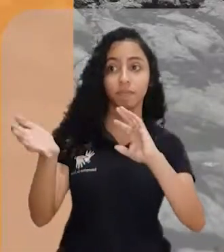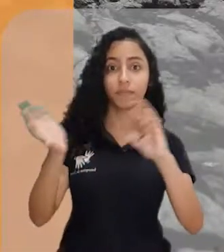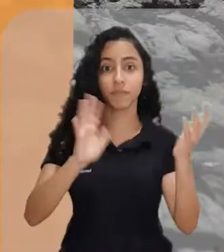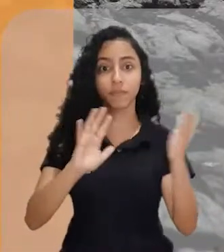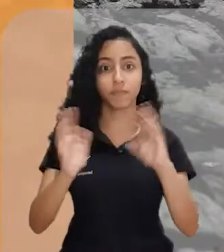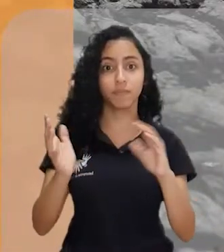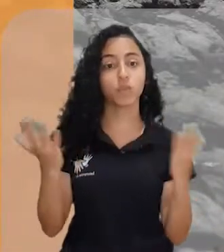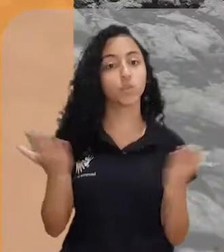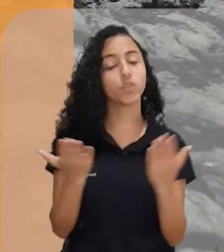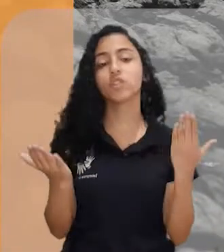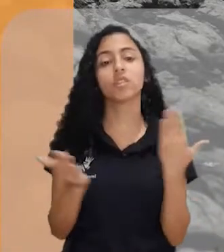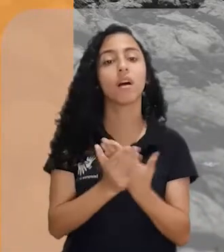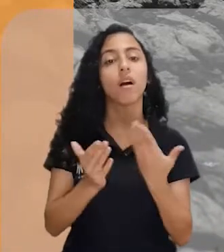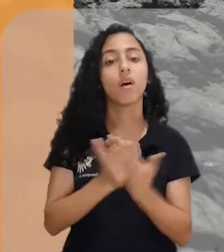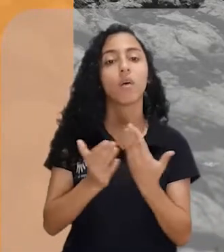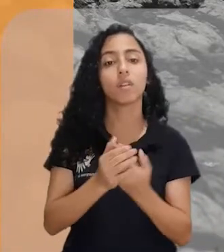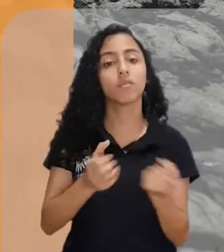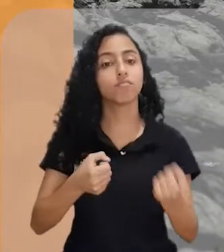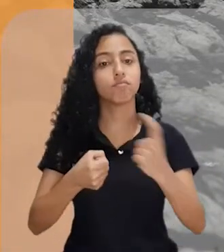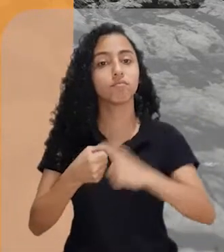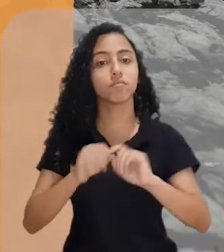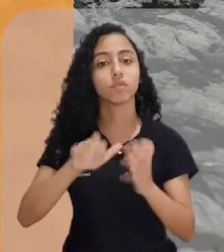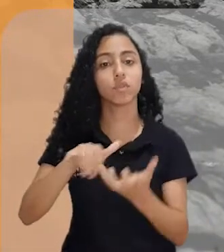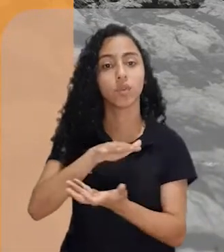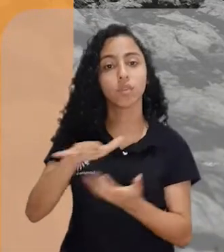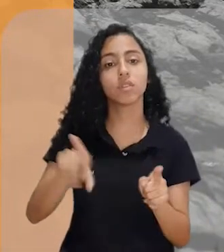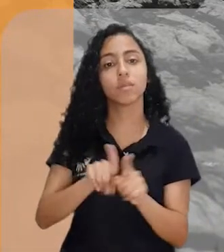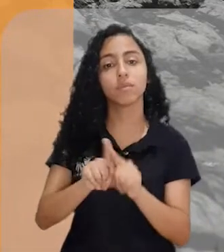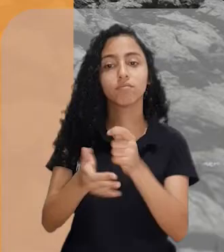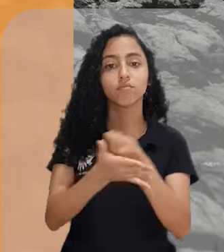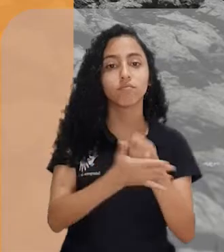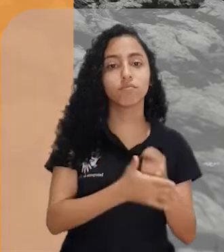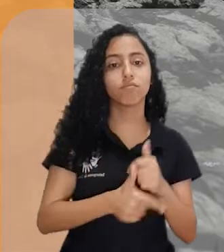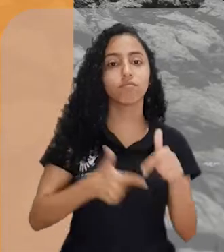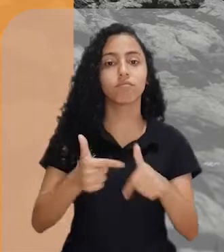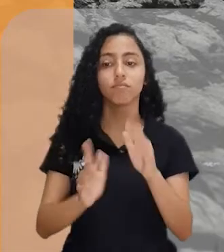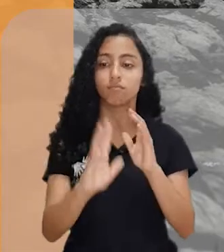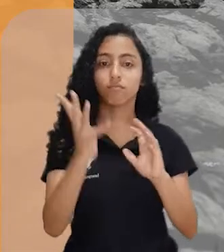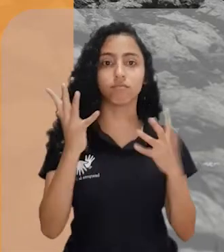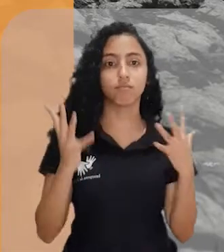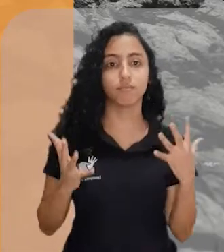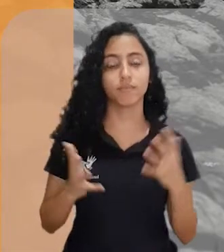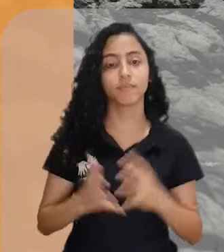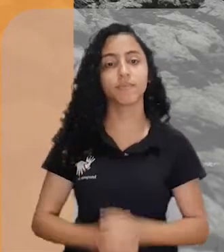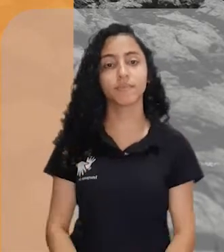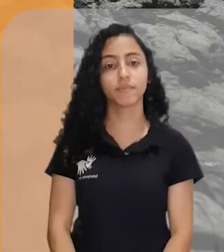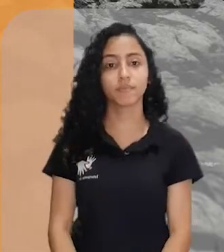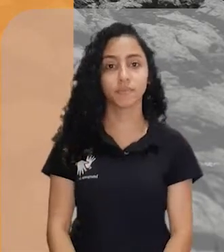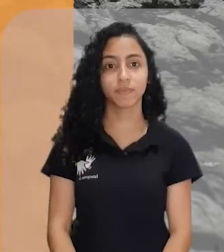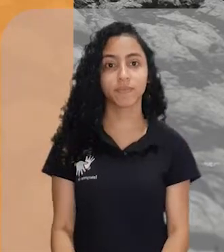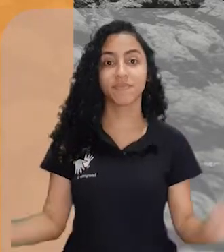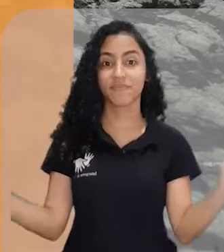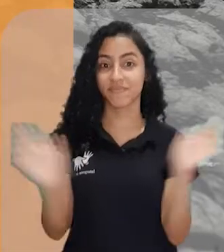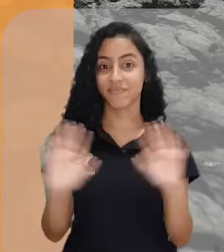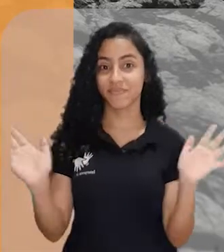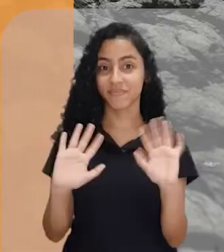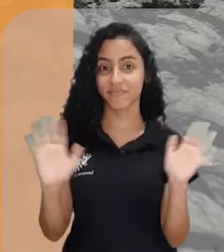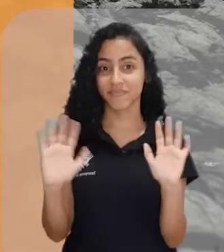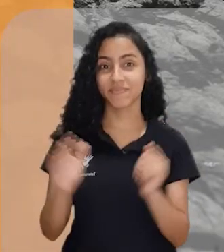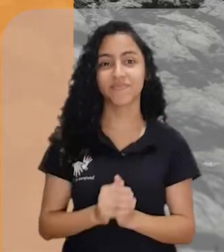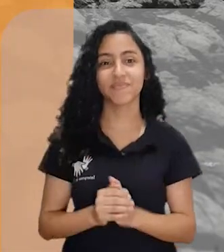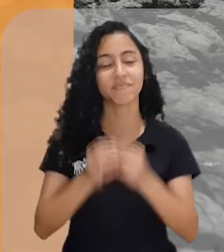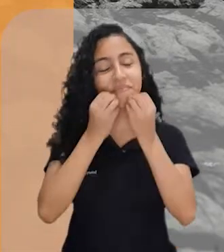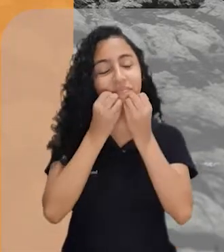Mudanças climáticas. Na aula de hoje, restauração ecológica e pagamentos por serviços ambientais.